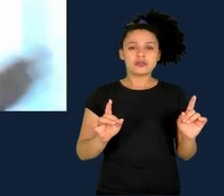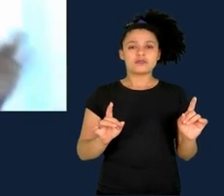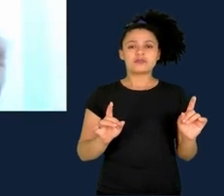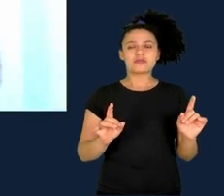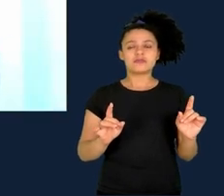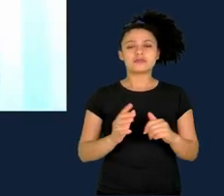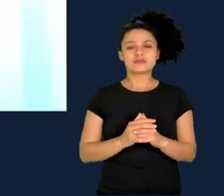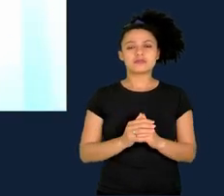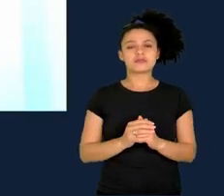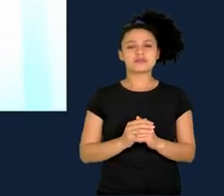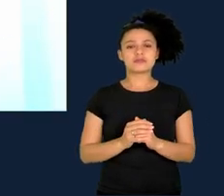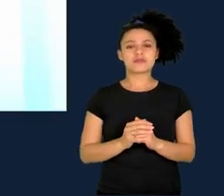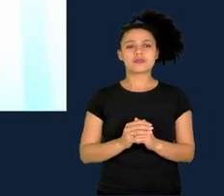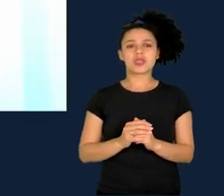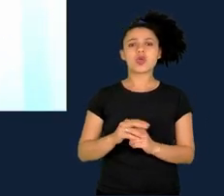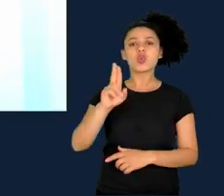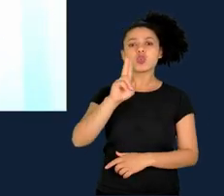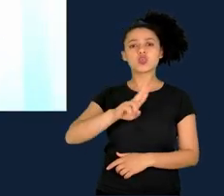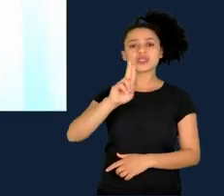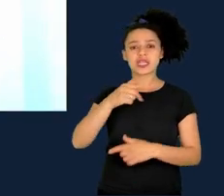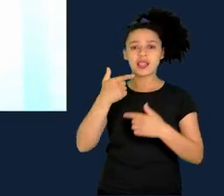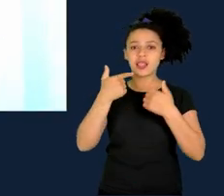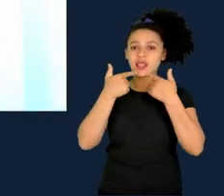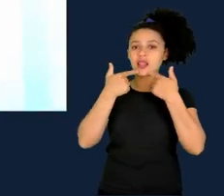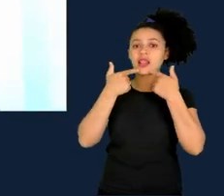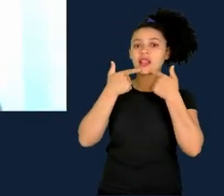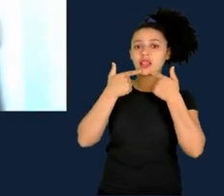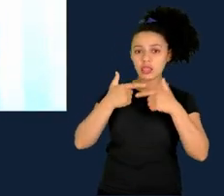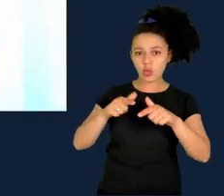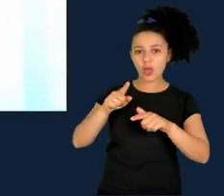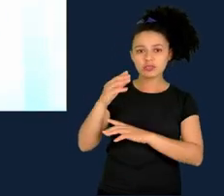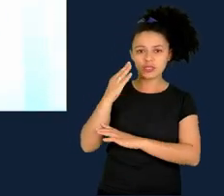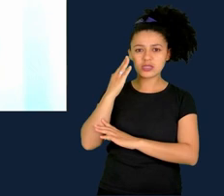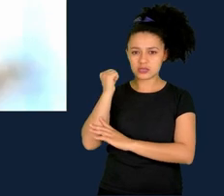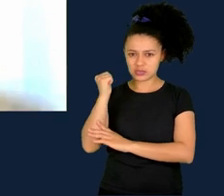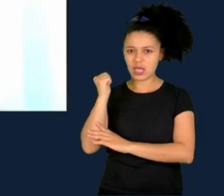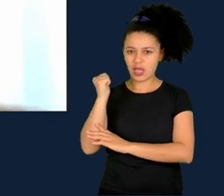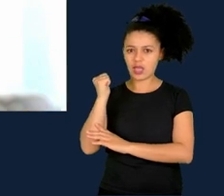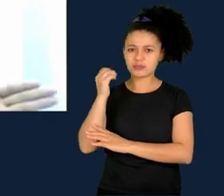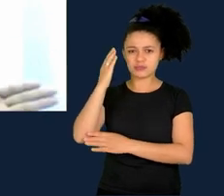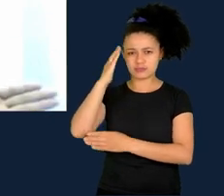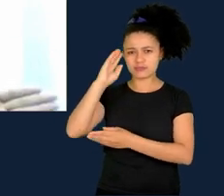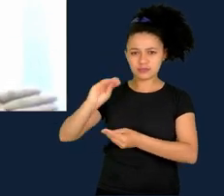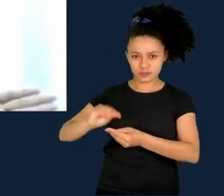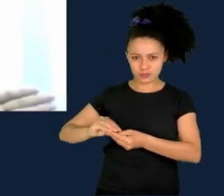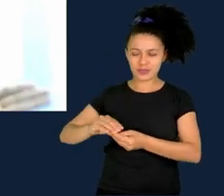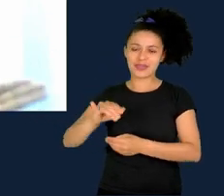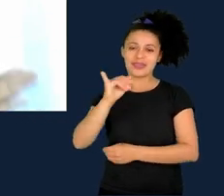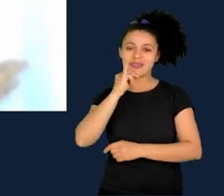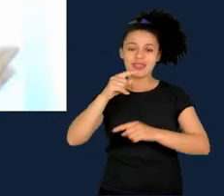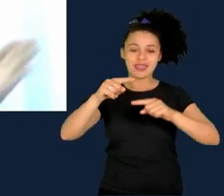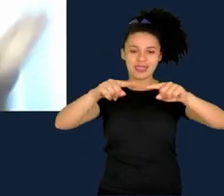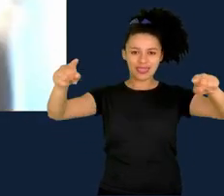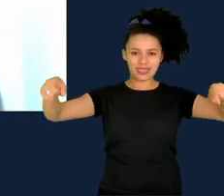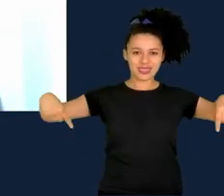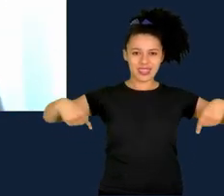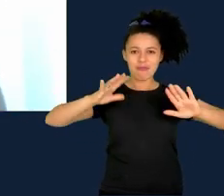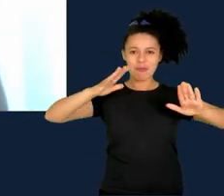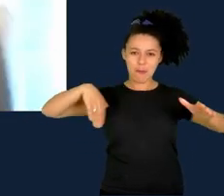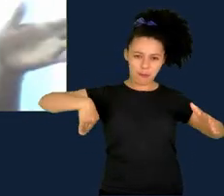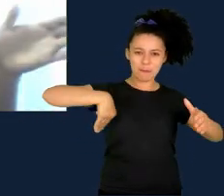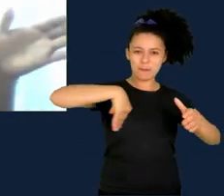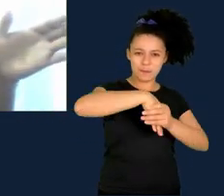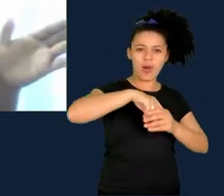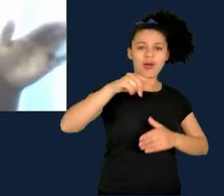usando uma linguagem que eles saibam entender, vamos para o campo de futebol, né? Eles sabem que